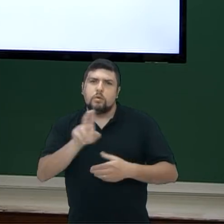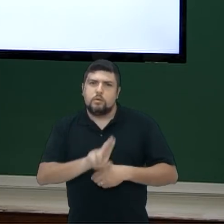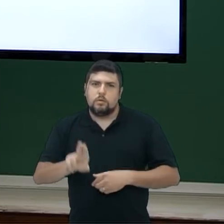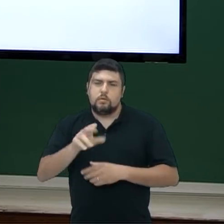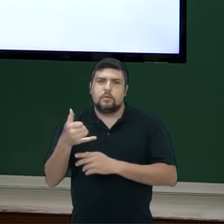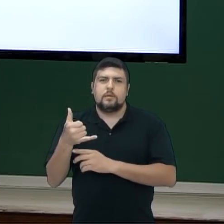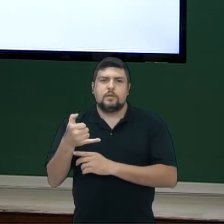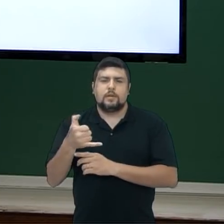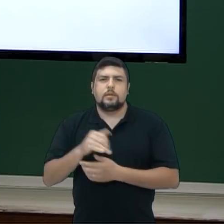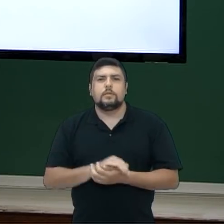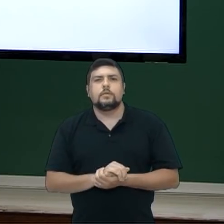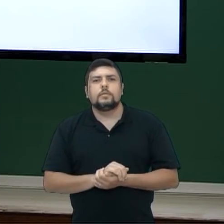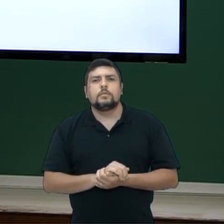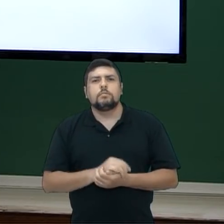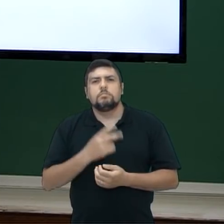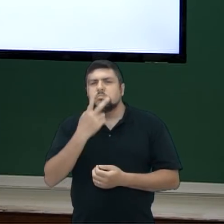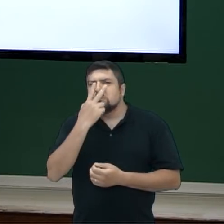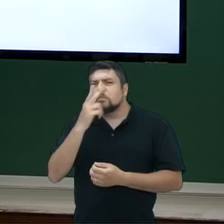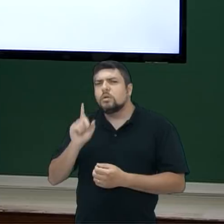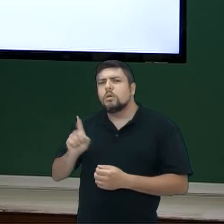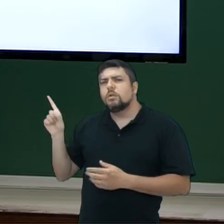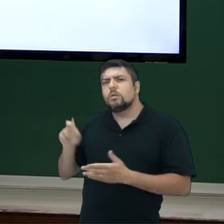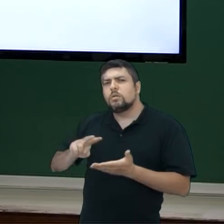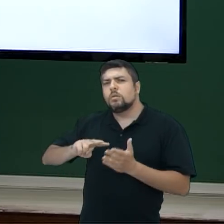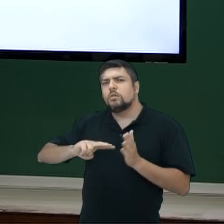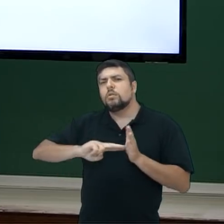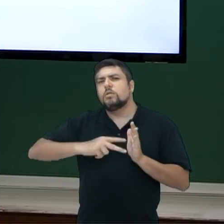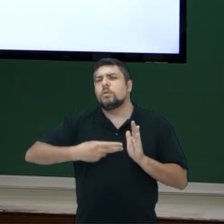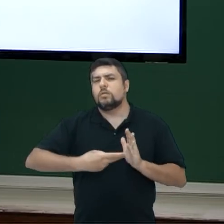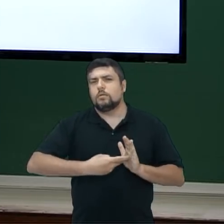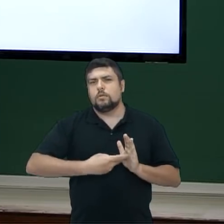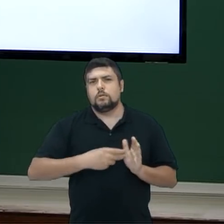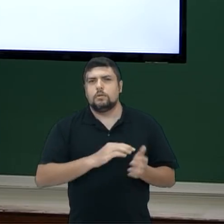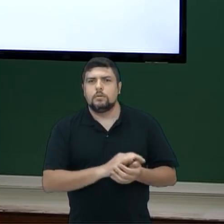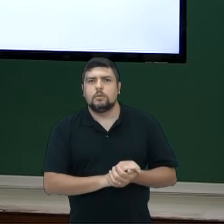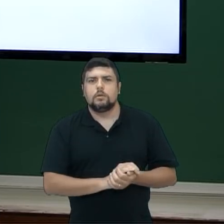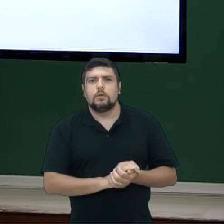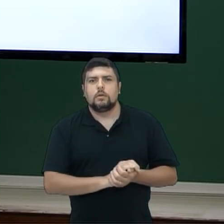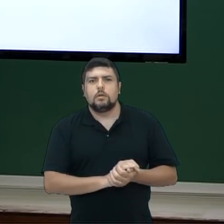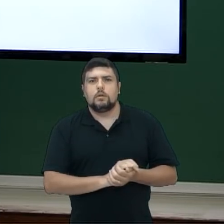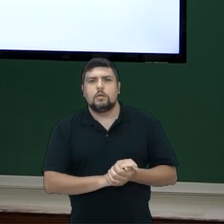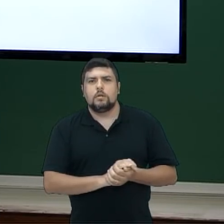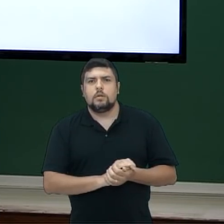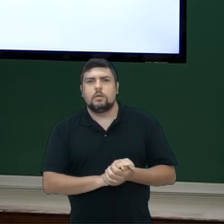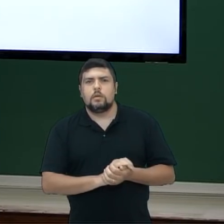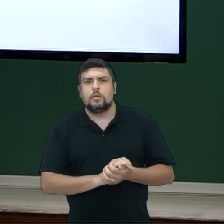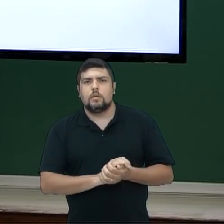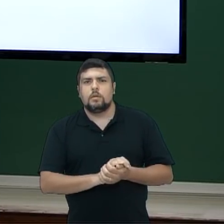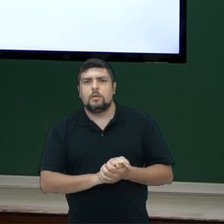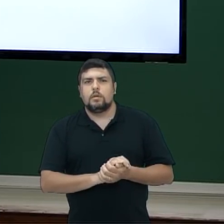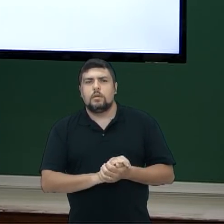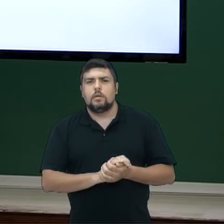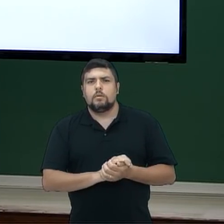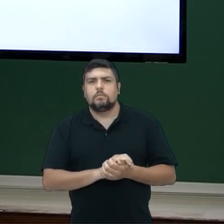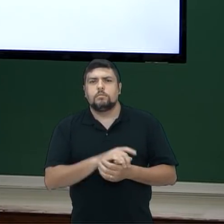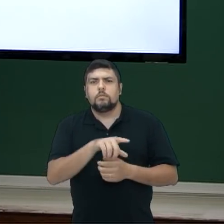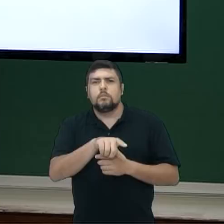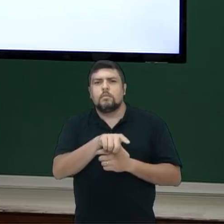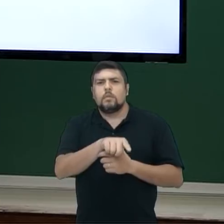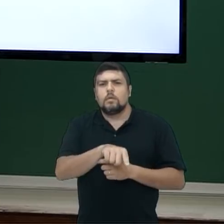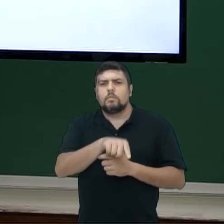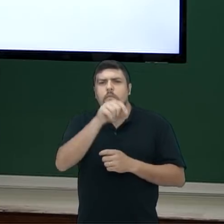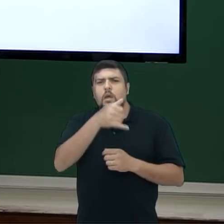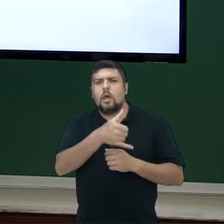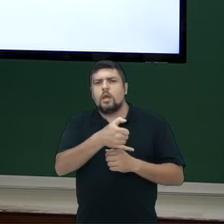o que você acha que significa? Você acha que essa frase diz que eu prefiro a caneta à espada ou a caneta é